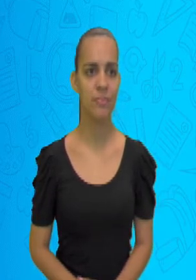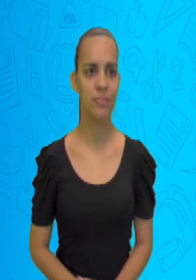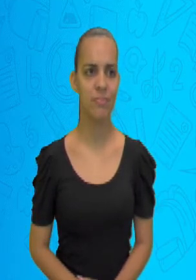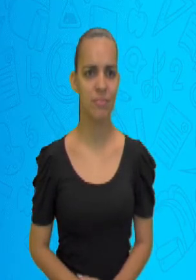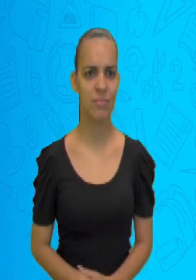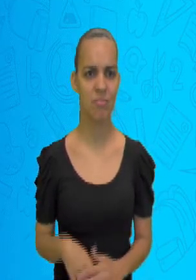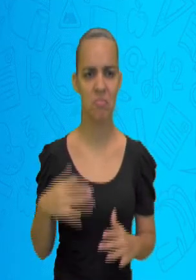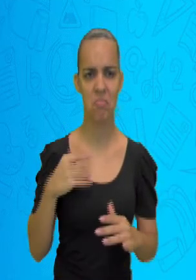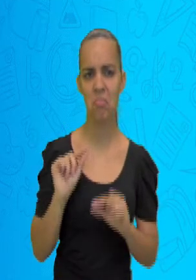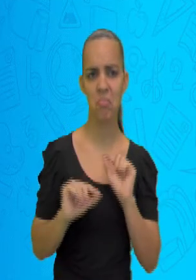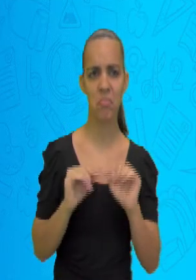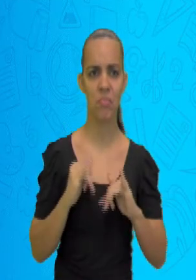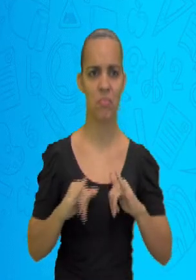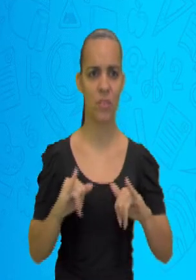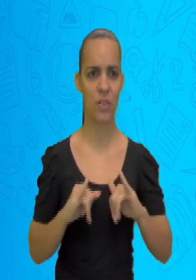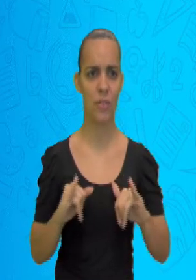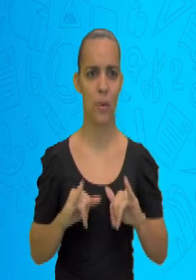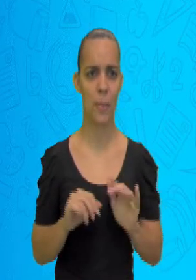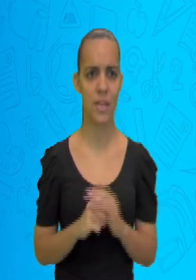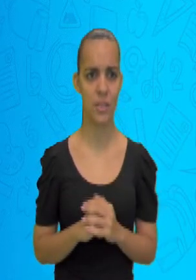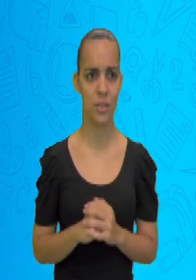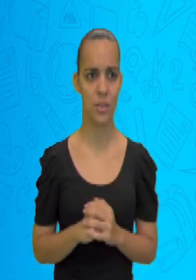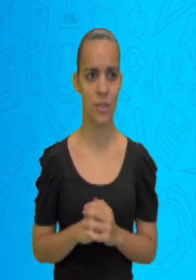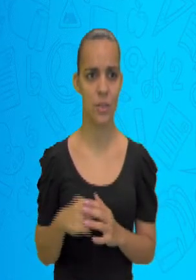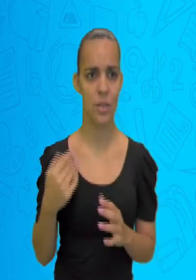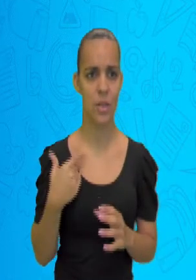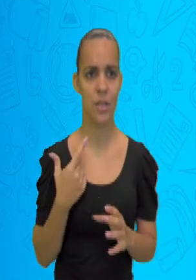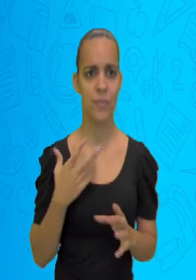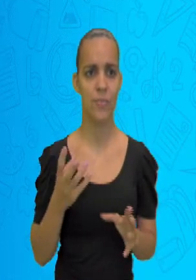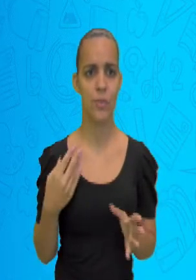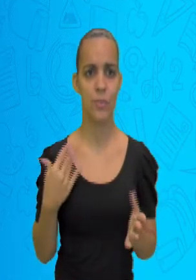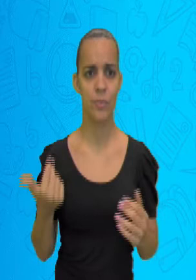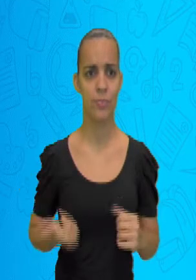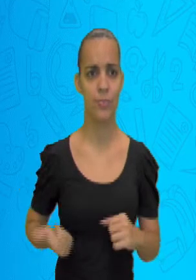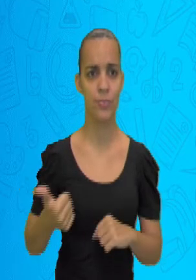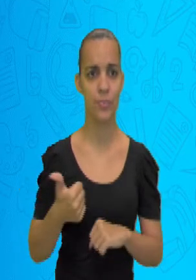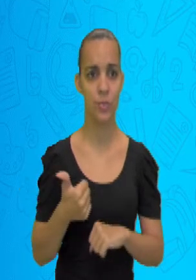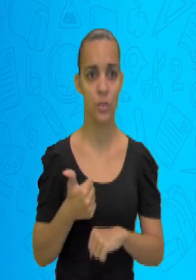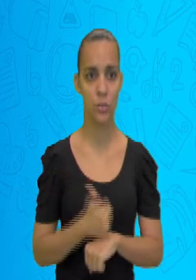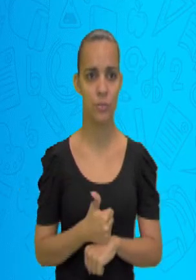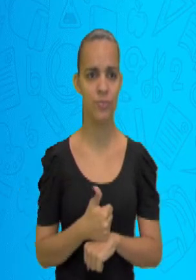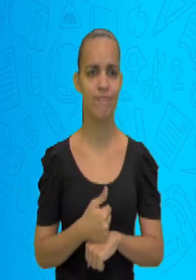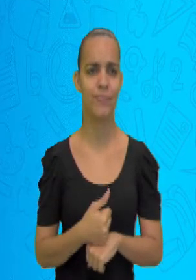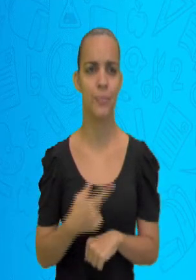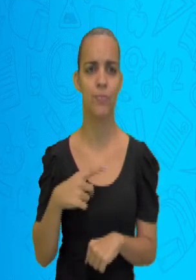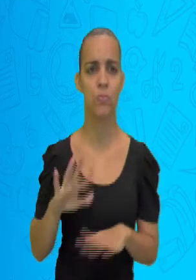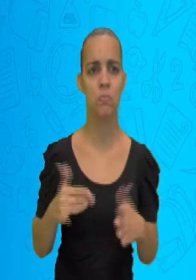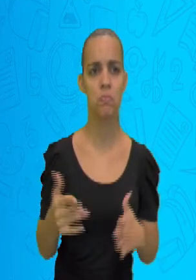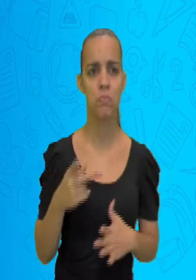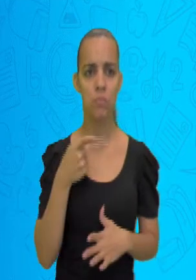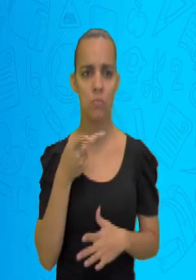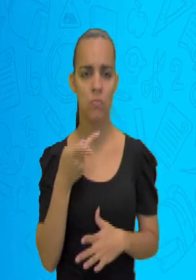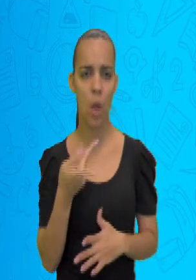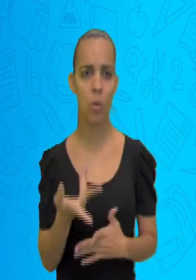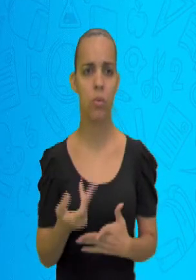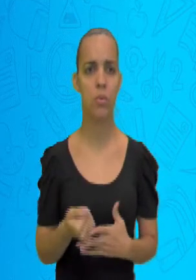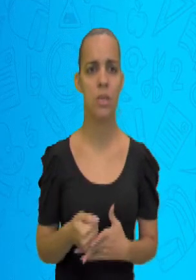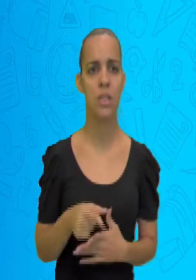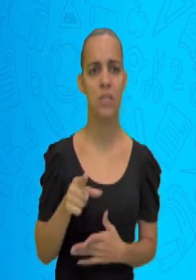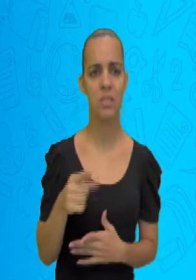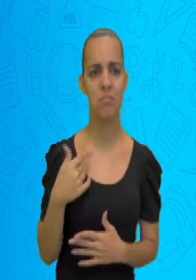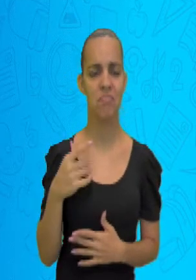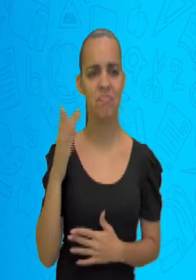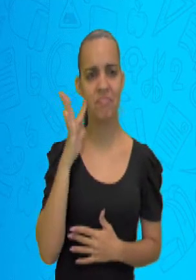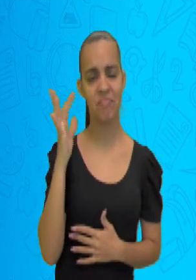que é a informação implícita? É a informação que está subentendida, ou seja, fala de algo